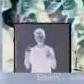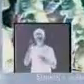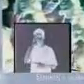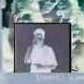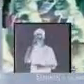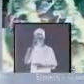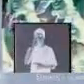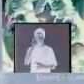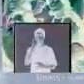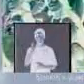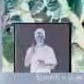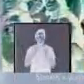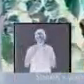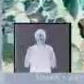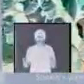Ah, pai, eu nunca li.